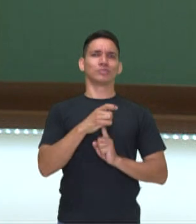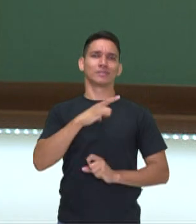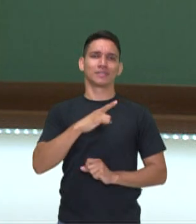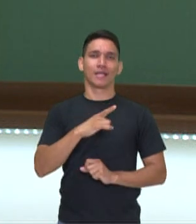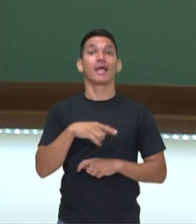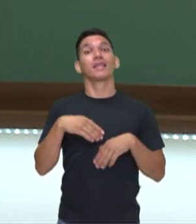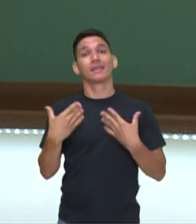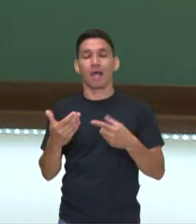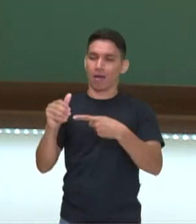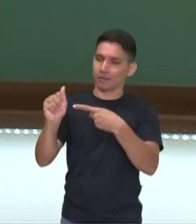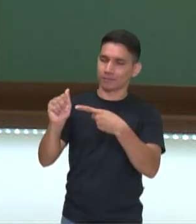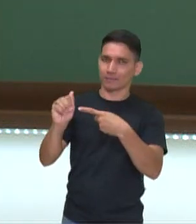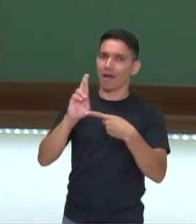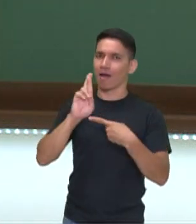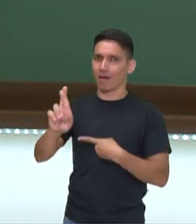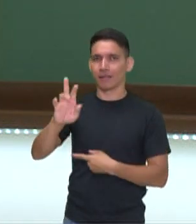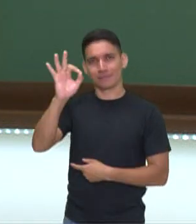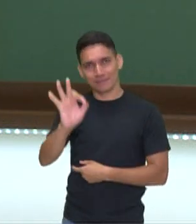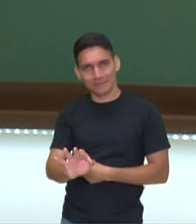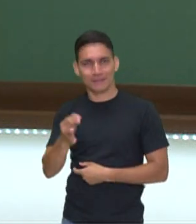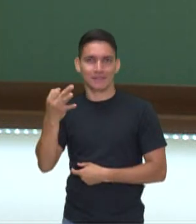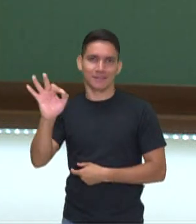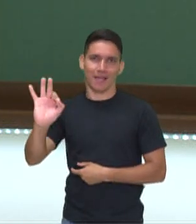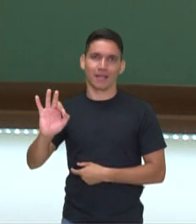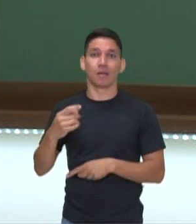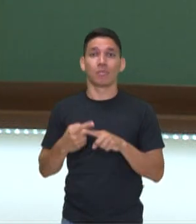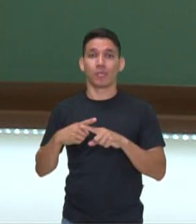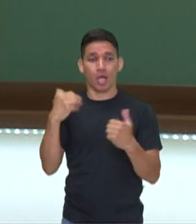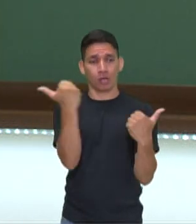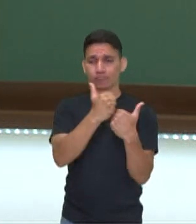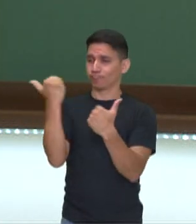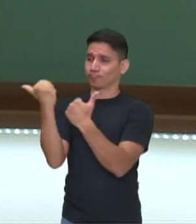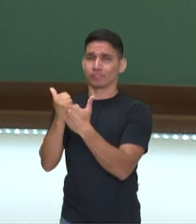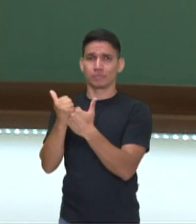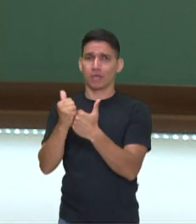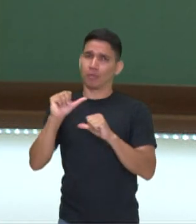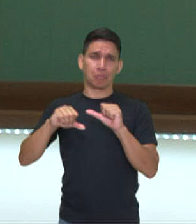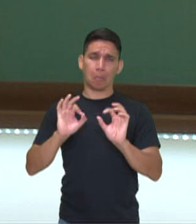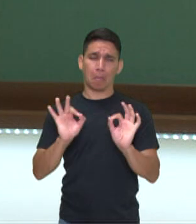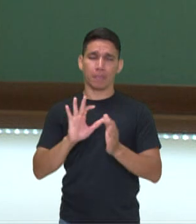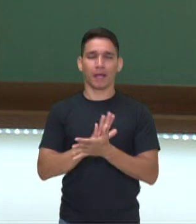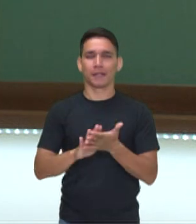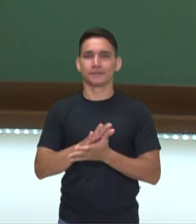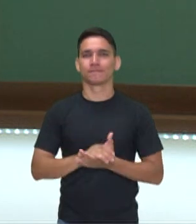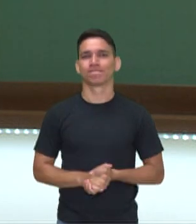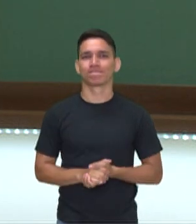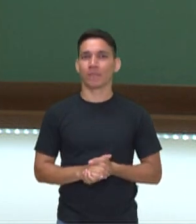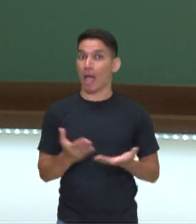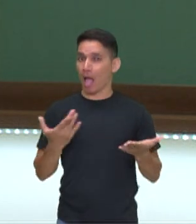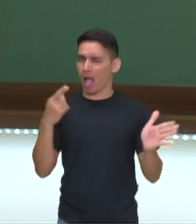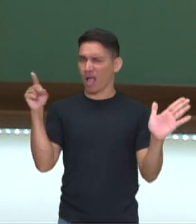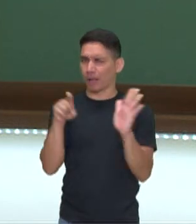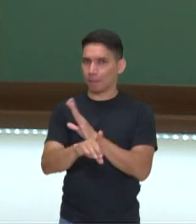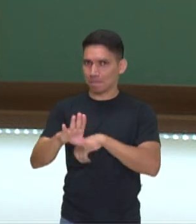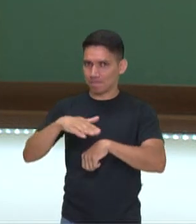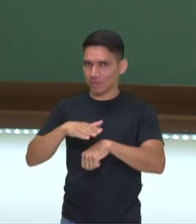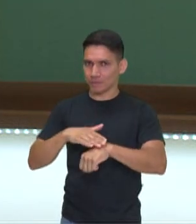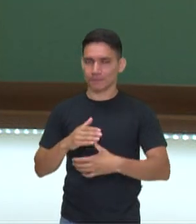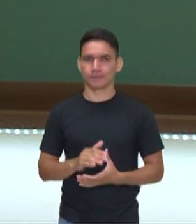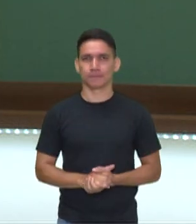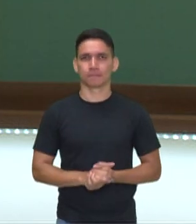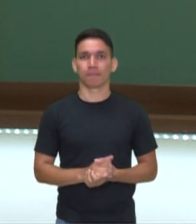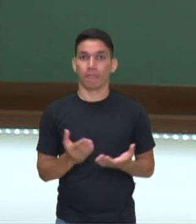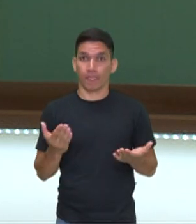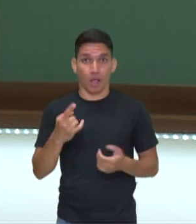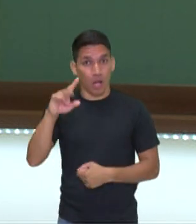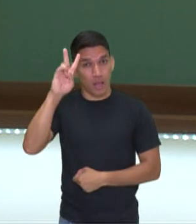ser substituídas sem mudar sentido do nosso fragmento, ok? It's a quiz time. Vamos para o nosso quiz,